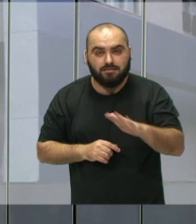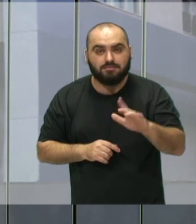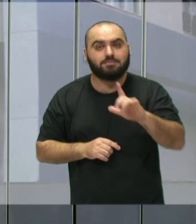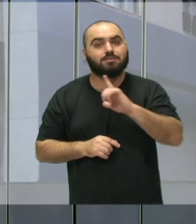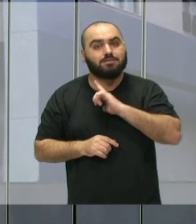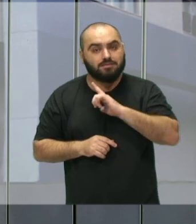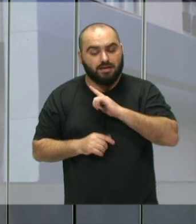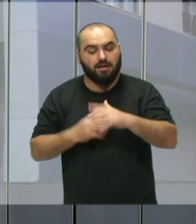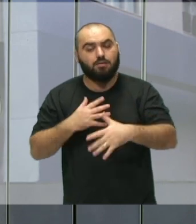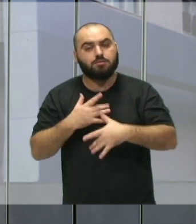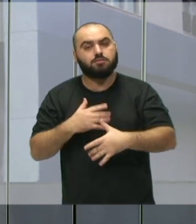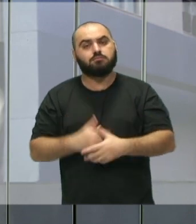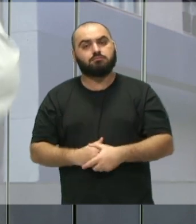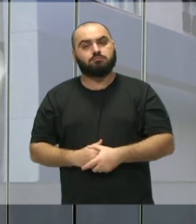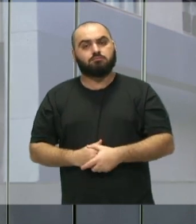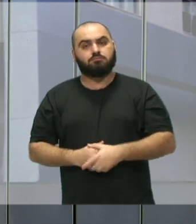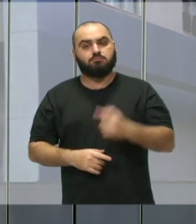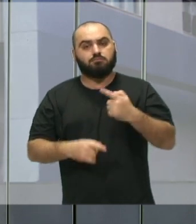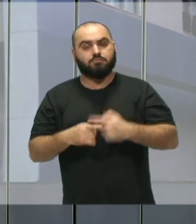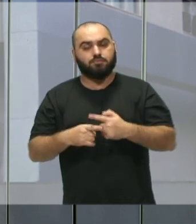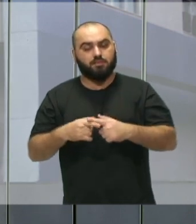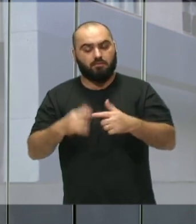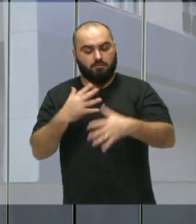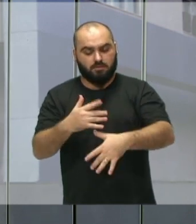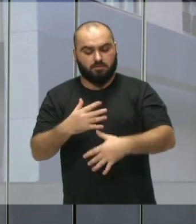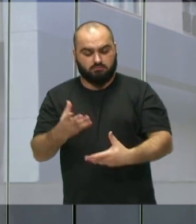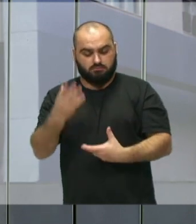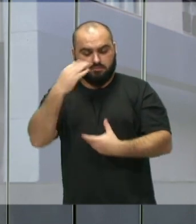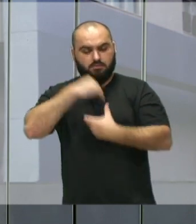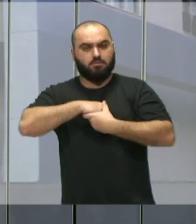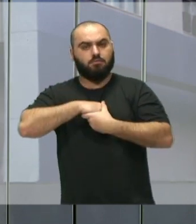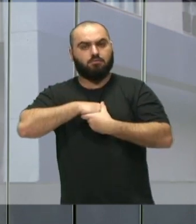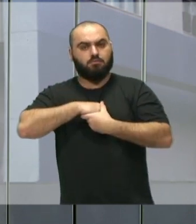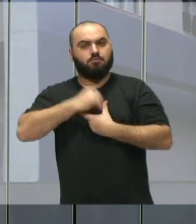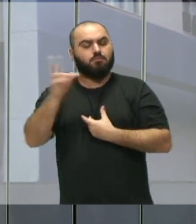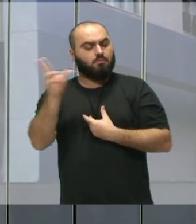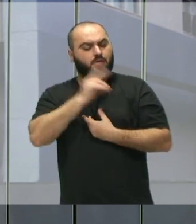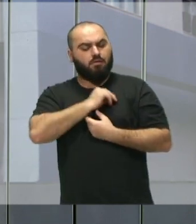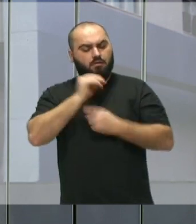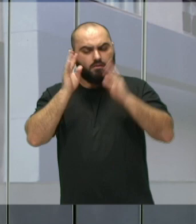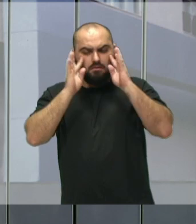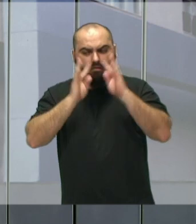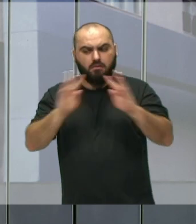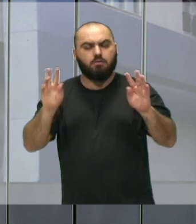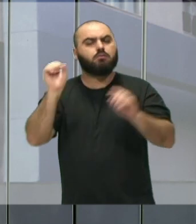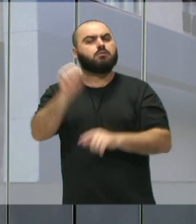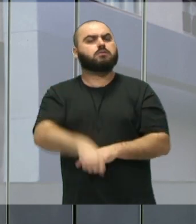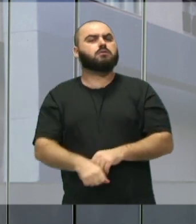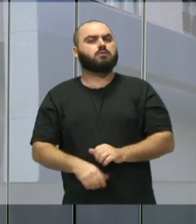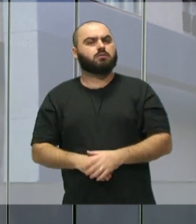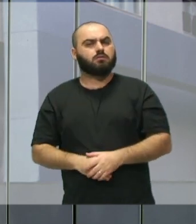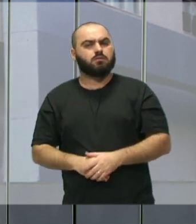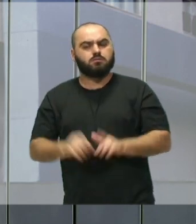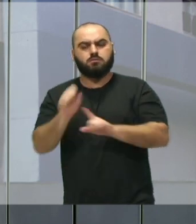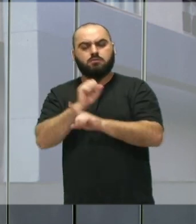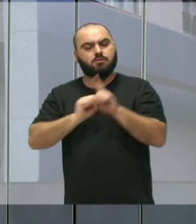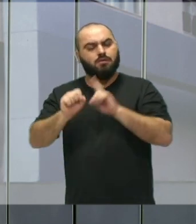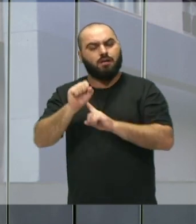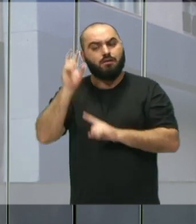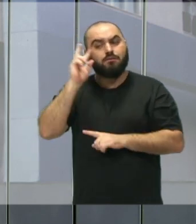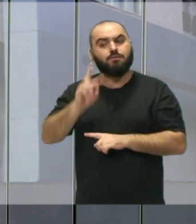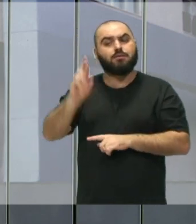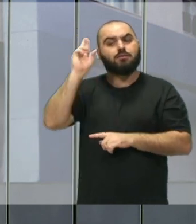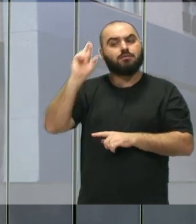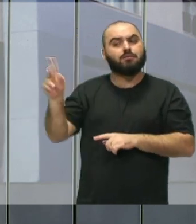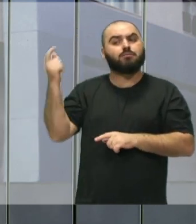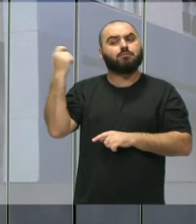tem o autismo, porque o autismo existe e merece sim a nossa atenção, um olhar diferenciado da sociedade.